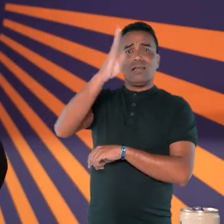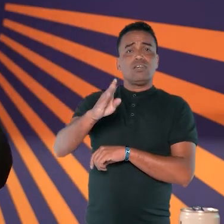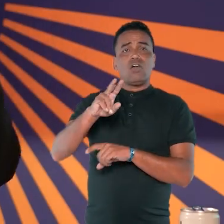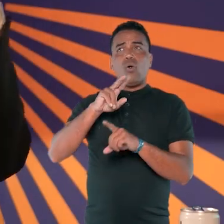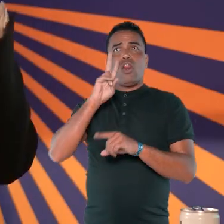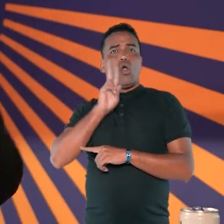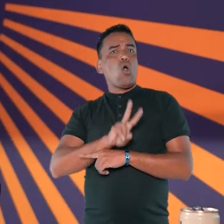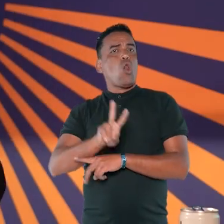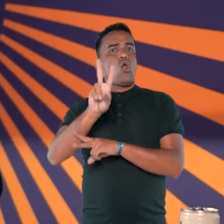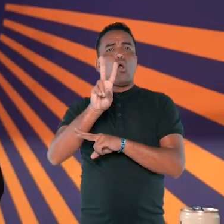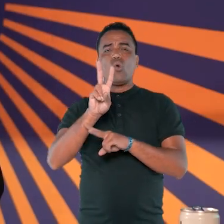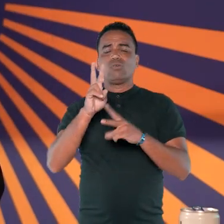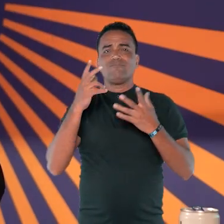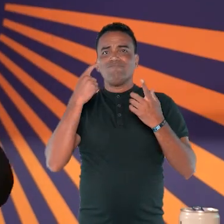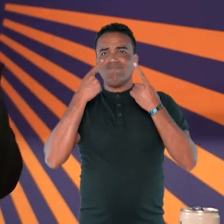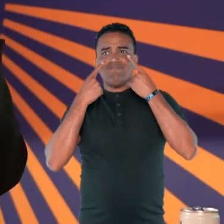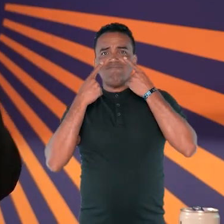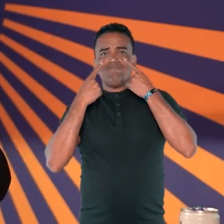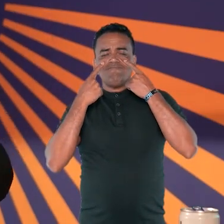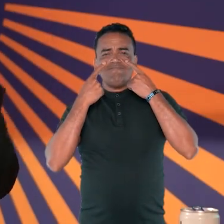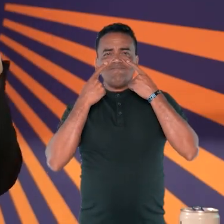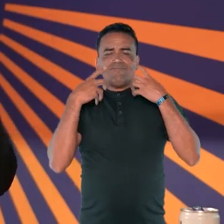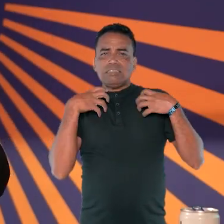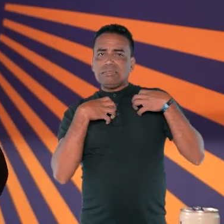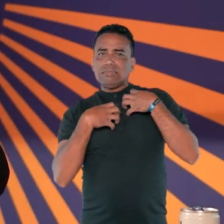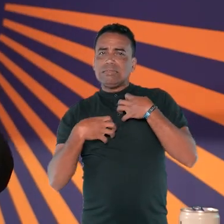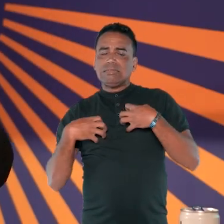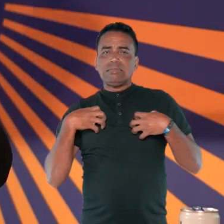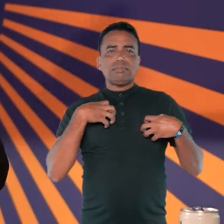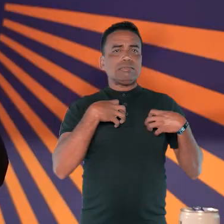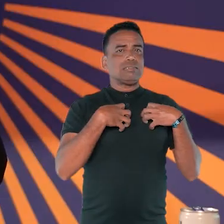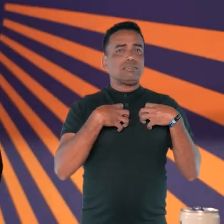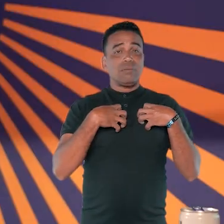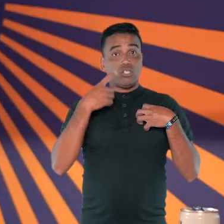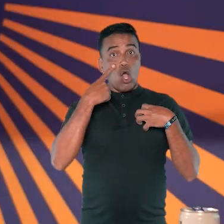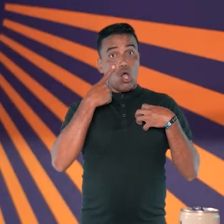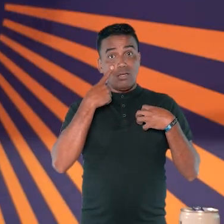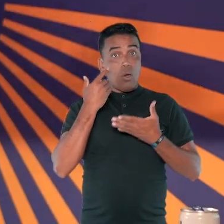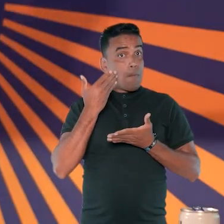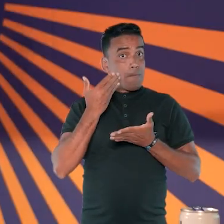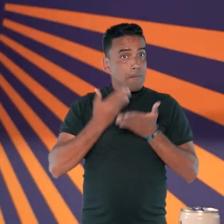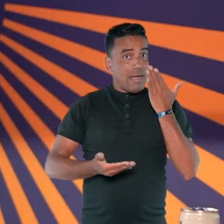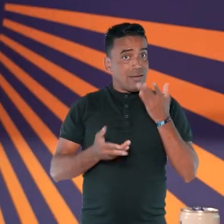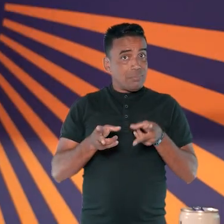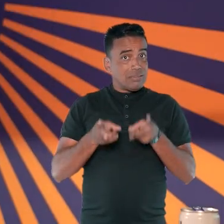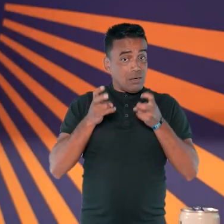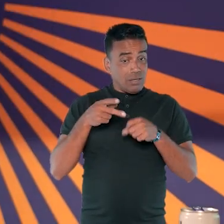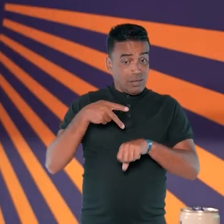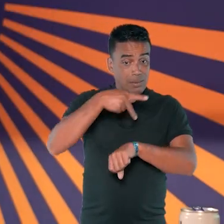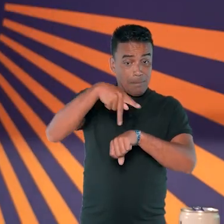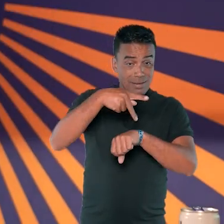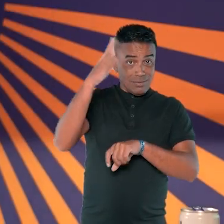olhos doloridos, mas os olhos, como você diz, que não perde a noção de que este país precisa